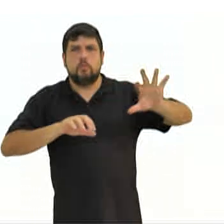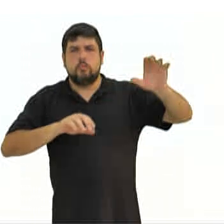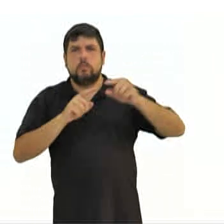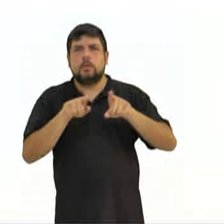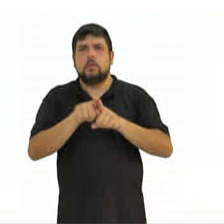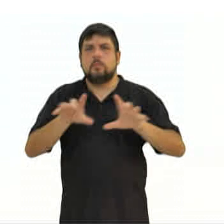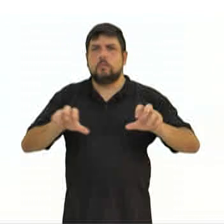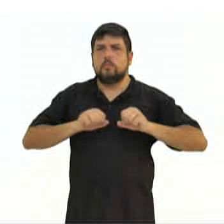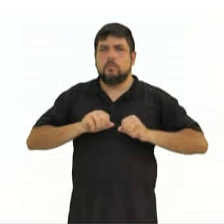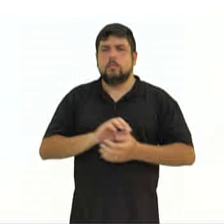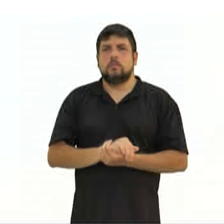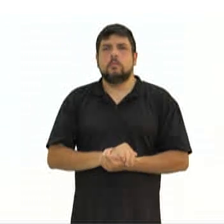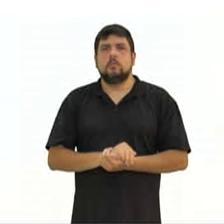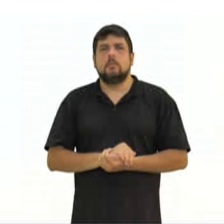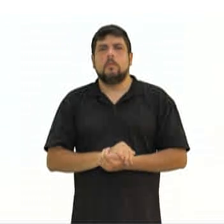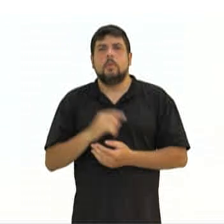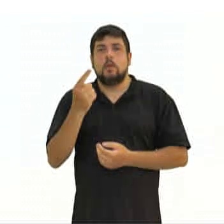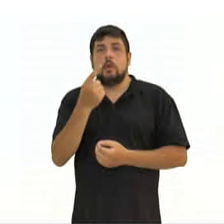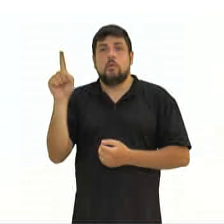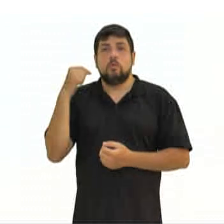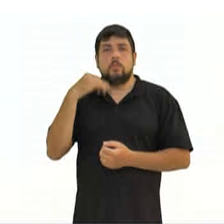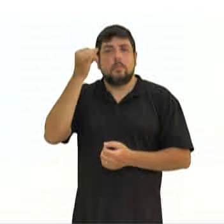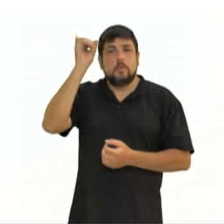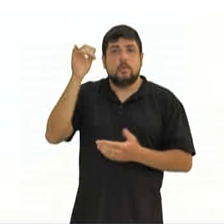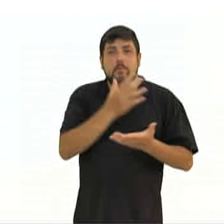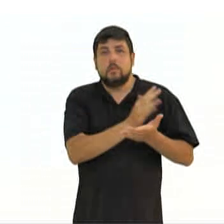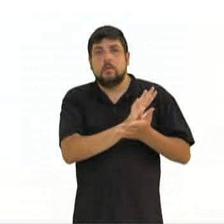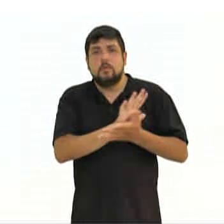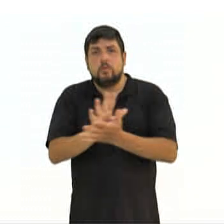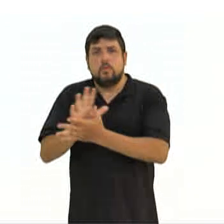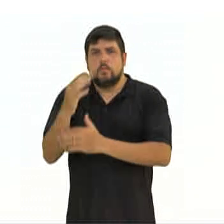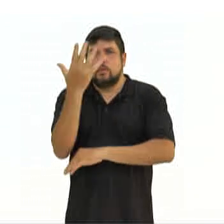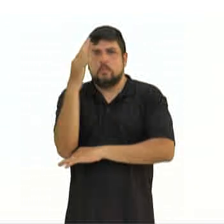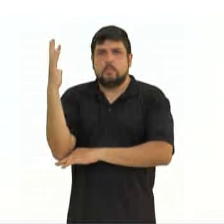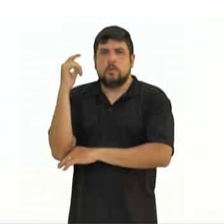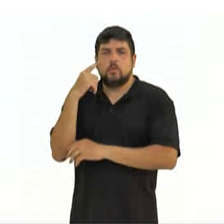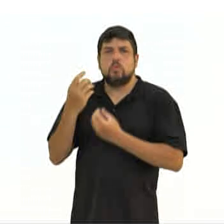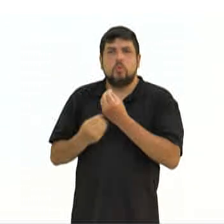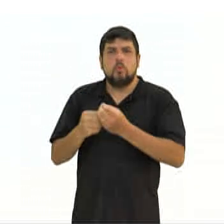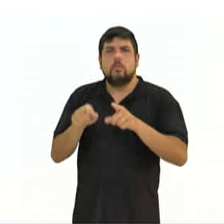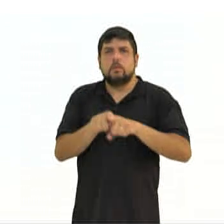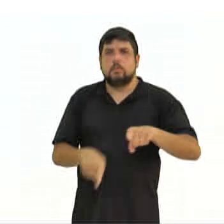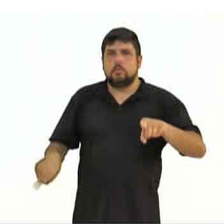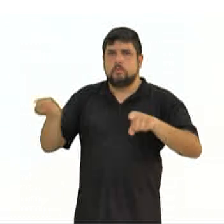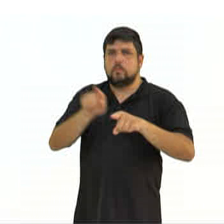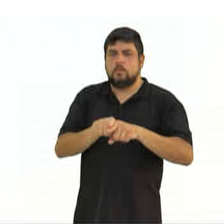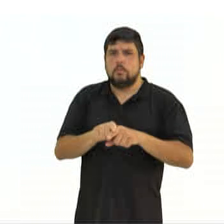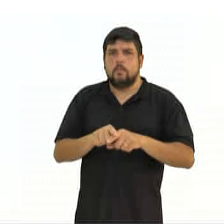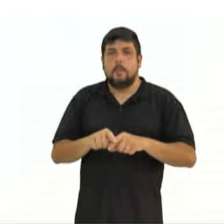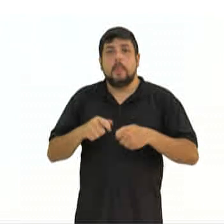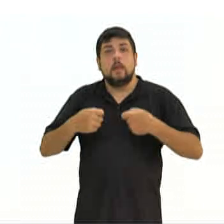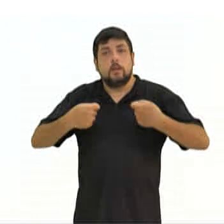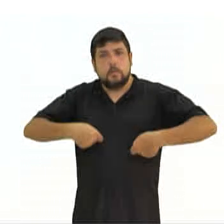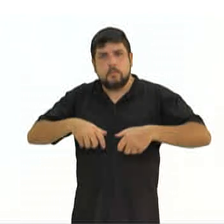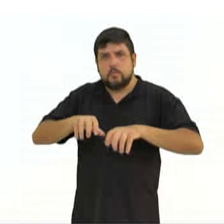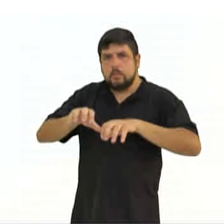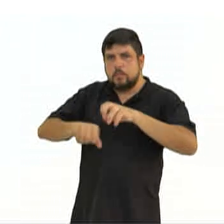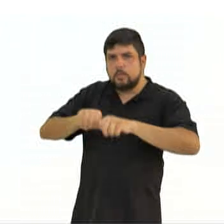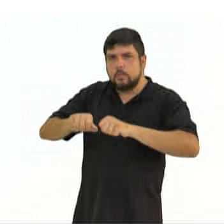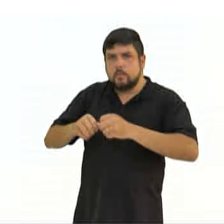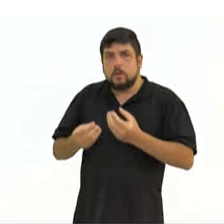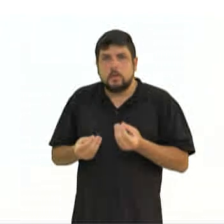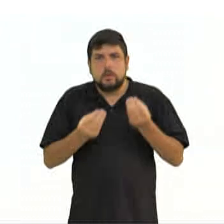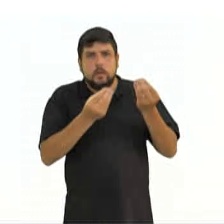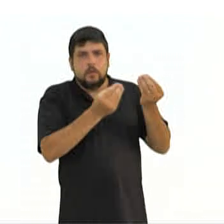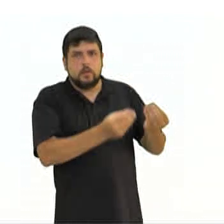então, para evitar danos ao meio ambiente, o correto é reciclar o lixo eletrônico. Ele deve ser recolhido e enviado a empresas